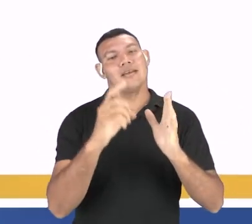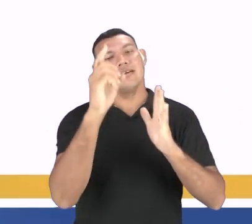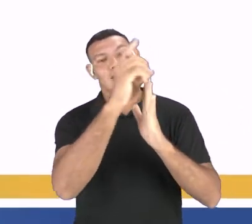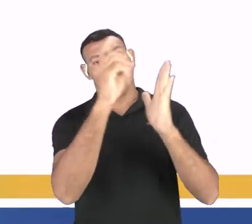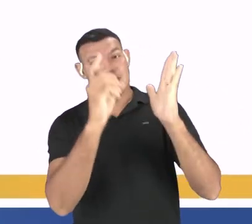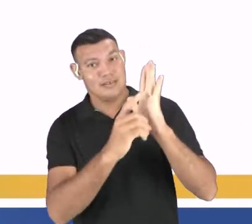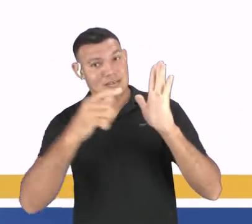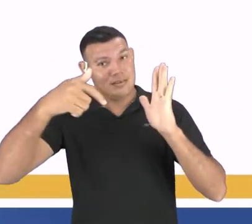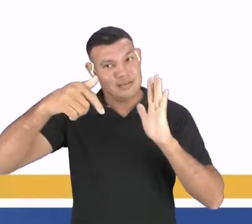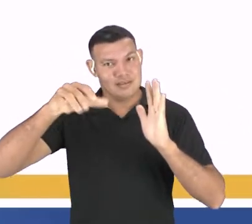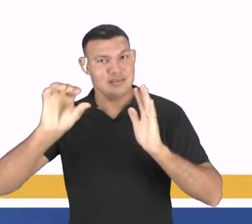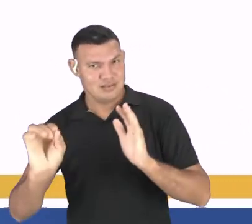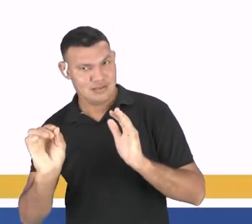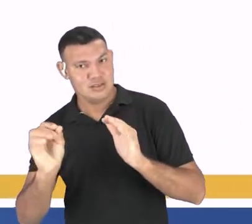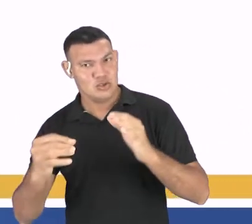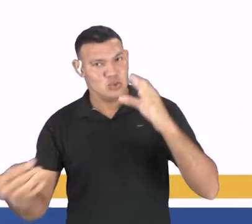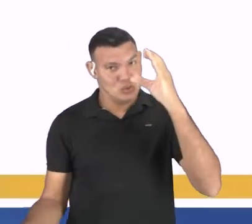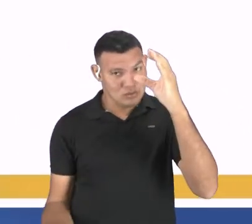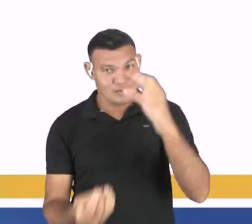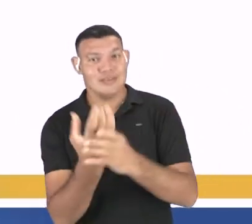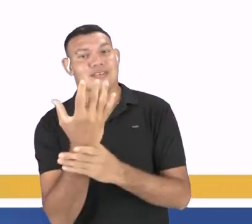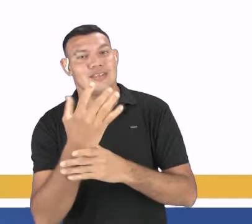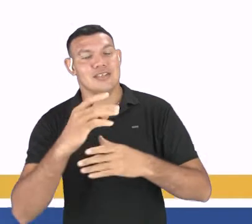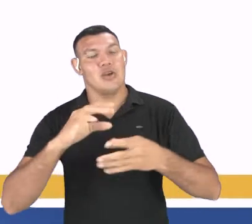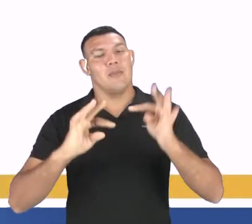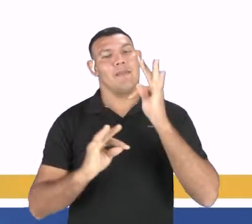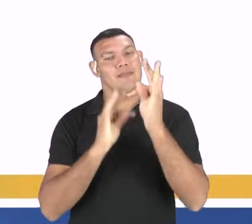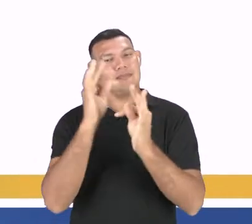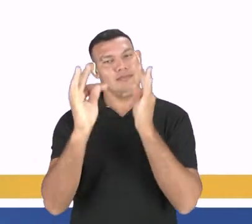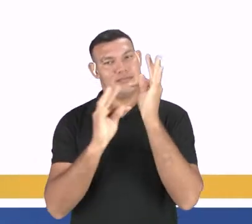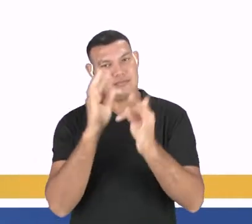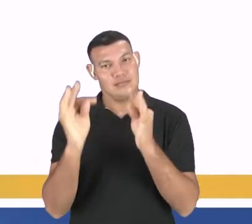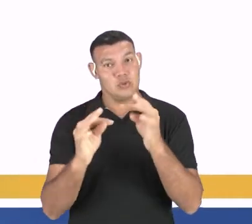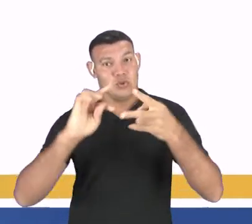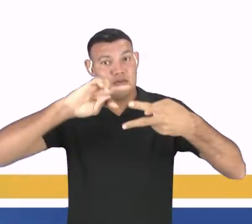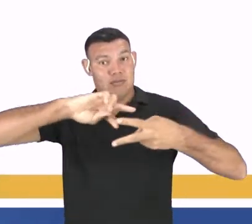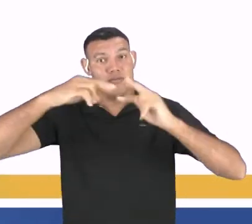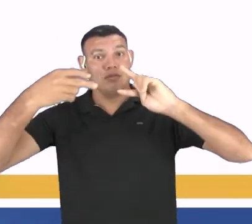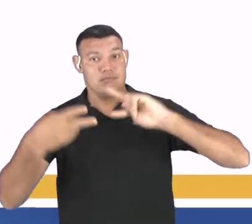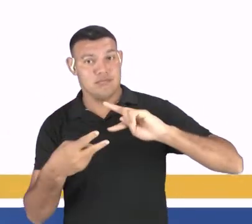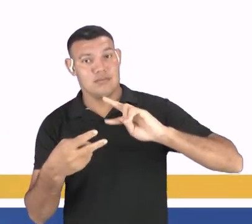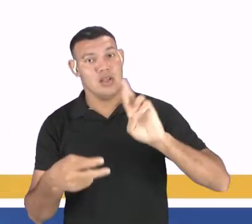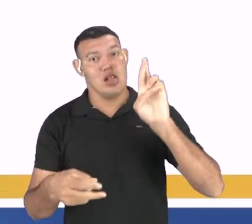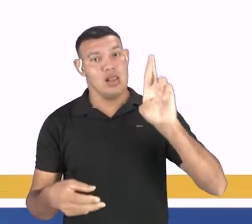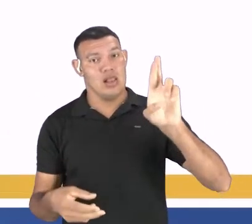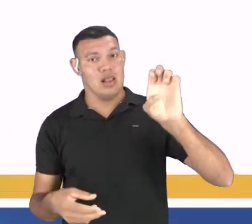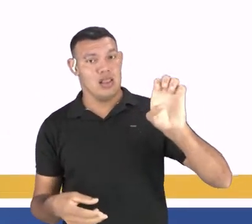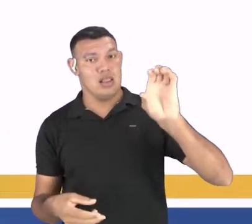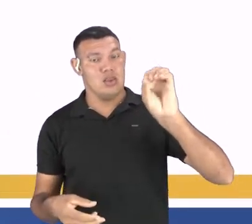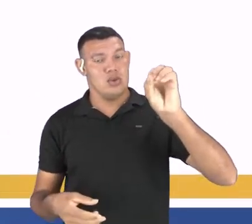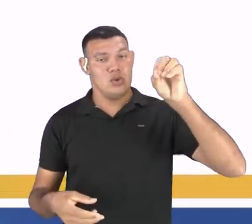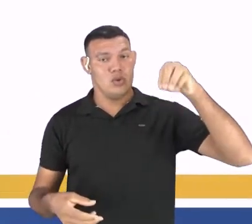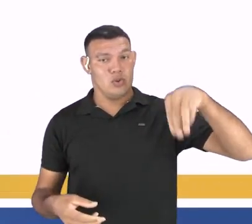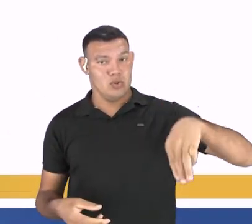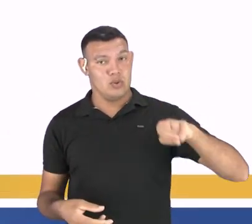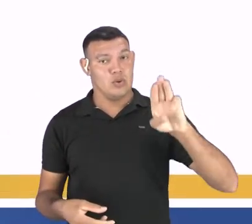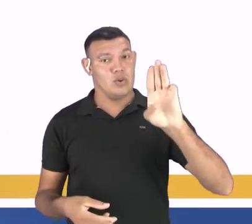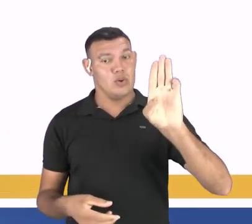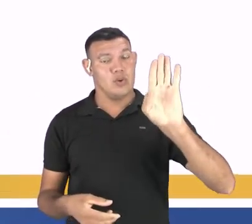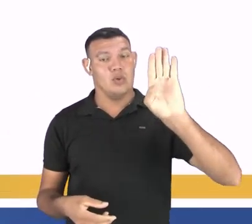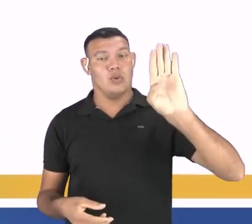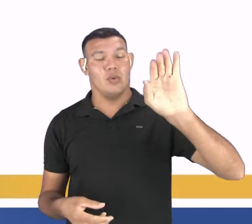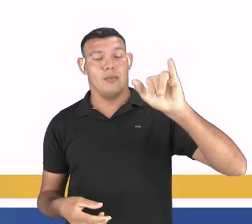tecnologia do DNA recombinante o que que seria isso né Essa técnica Ela traz aumento acelerado do Ritmo nas